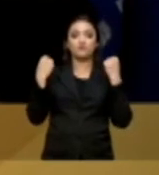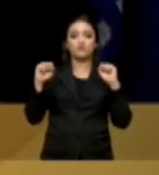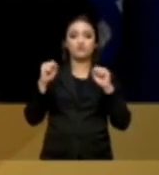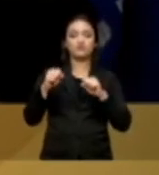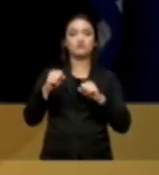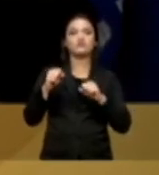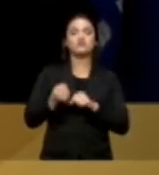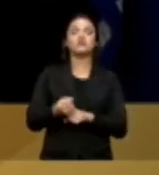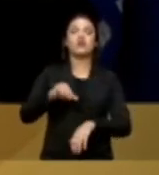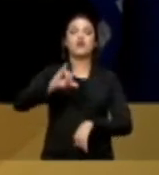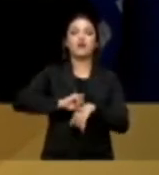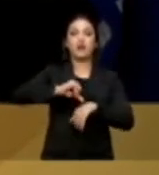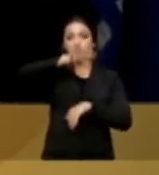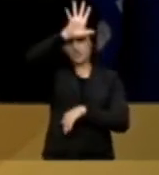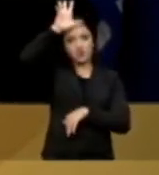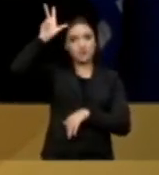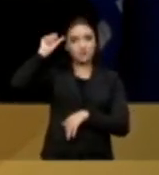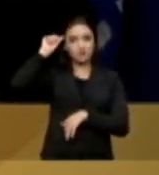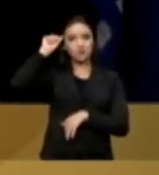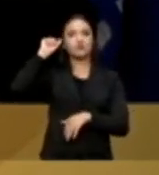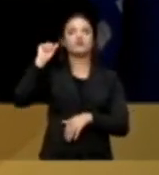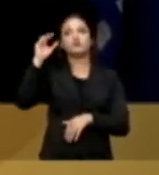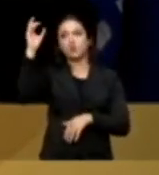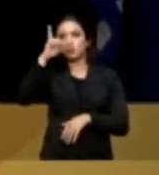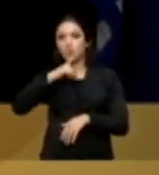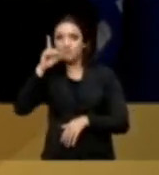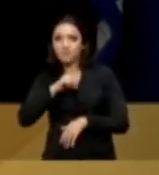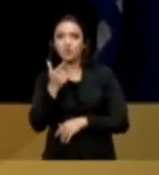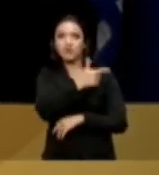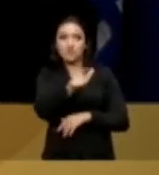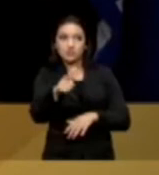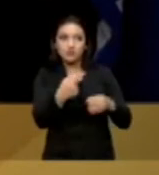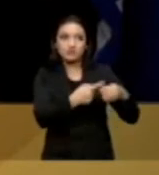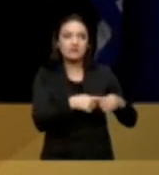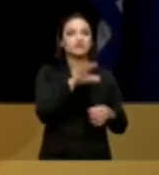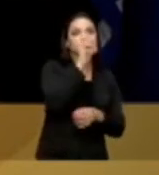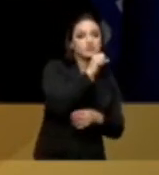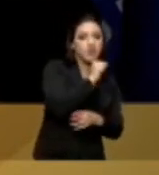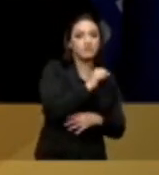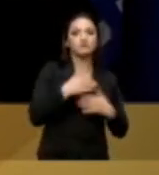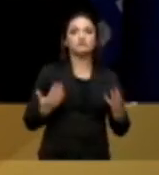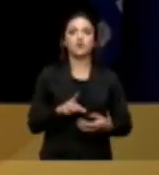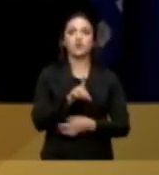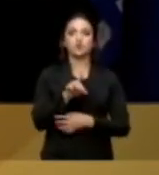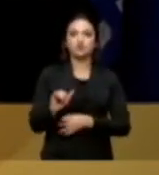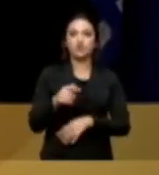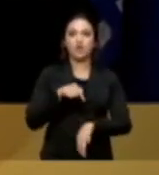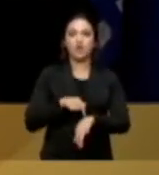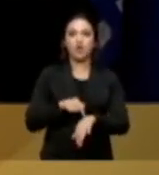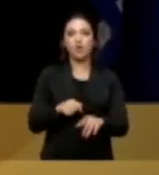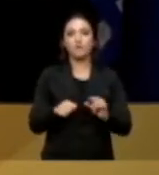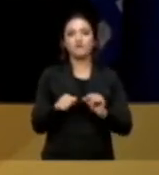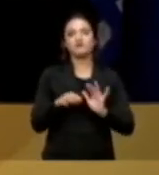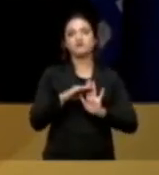no domingo, e nas demais cidades no sábado. A definição do dia e horário para a realização das etapas do concurso é uma